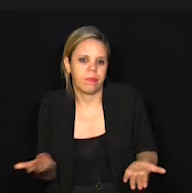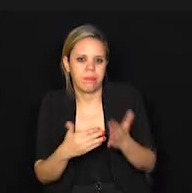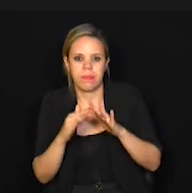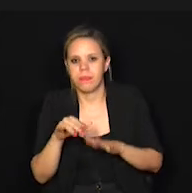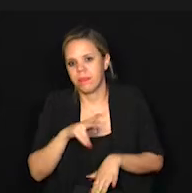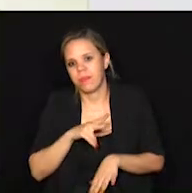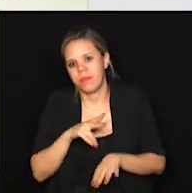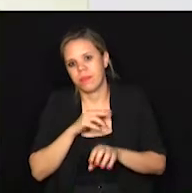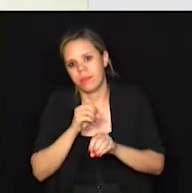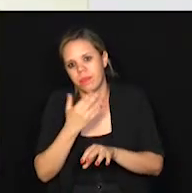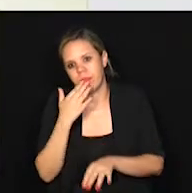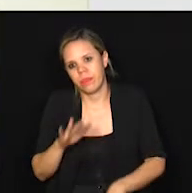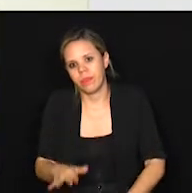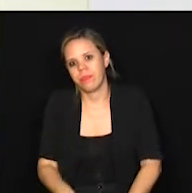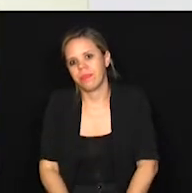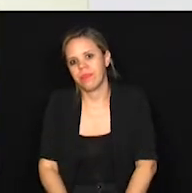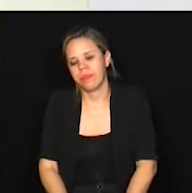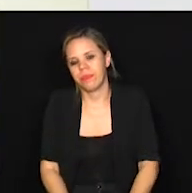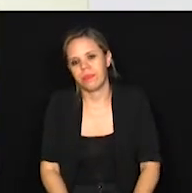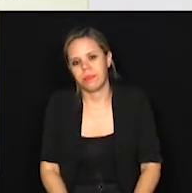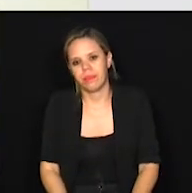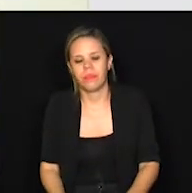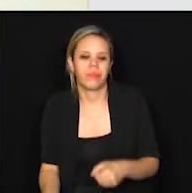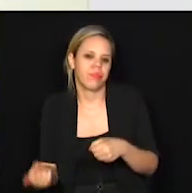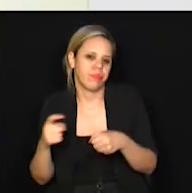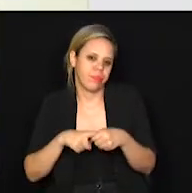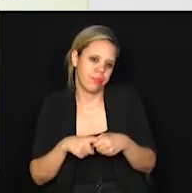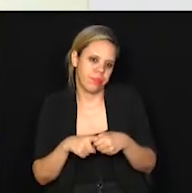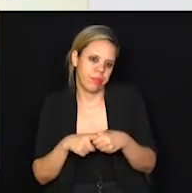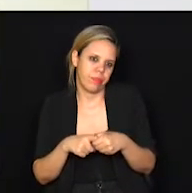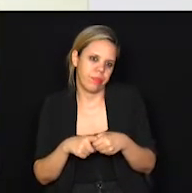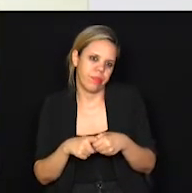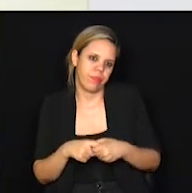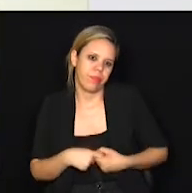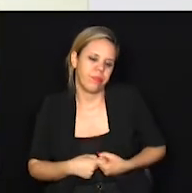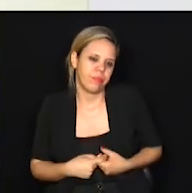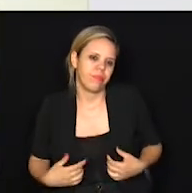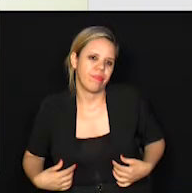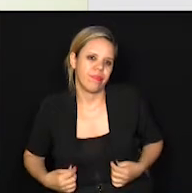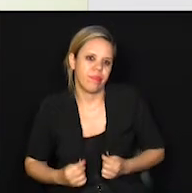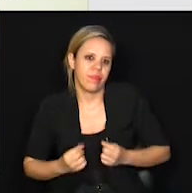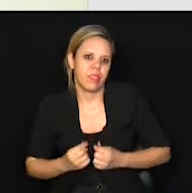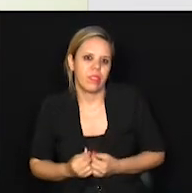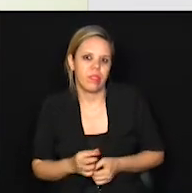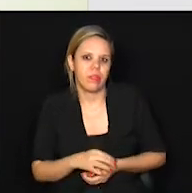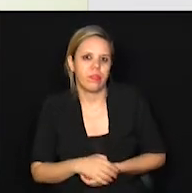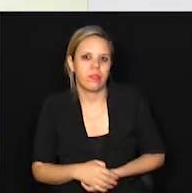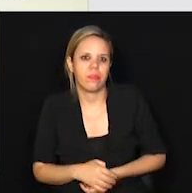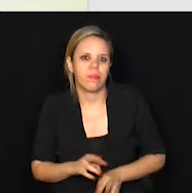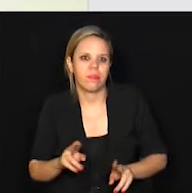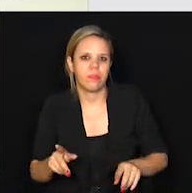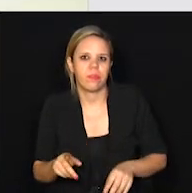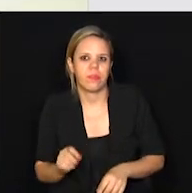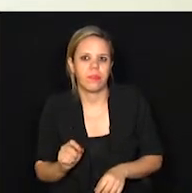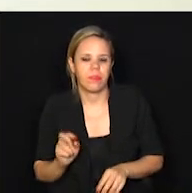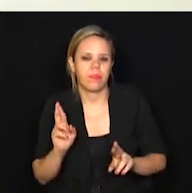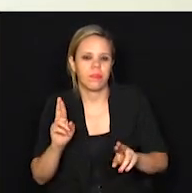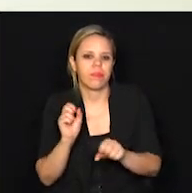que representa aqui o Conselho Tutelar da região Noroeste. Rose, passo a palavra e agradeço sua